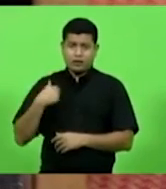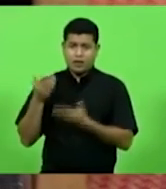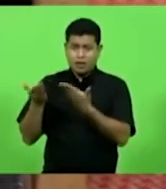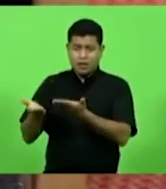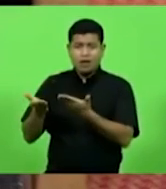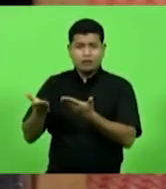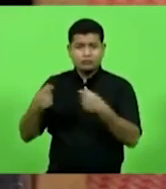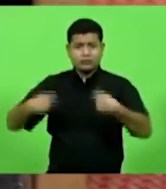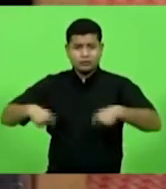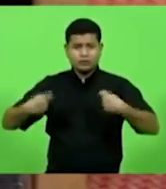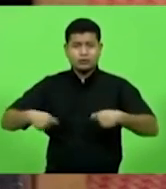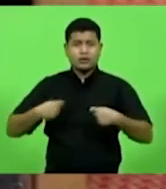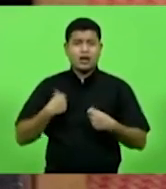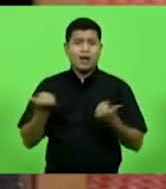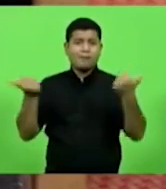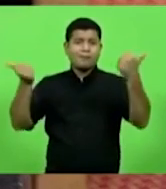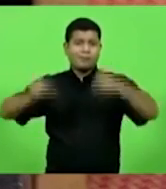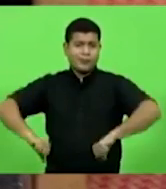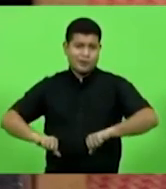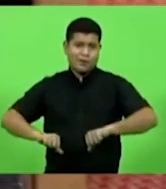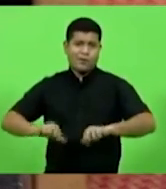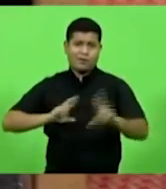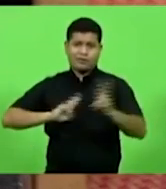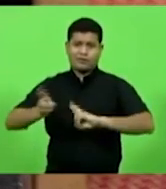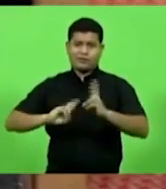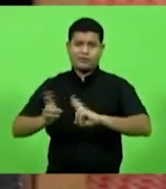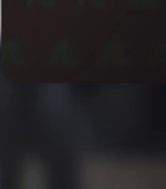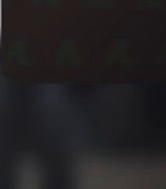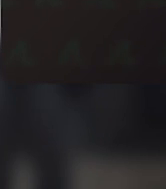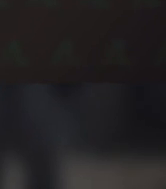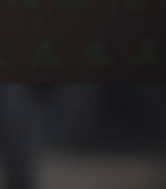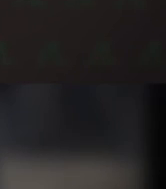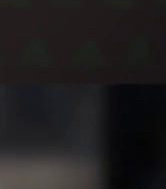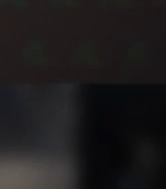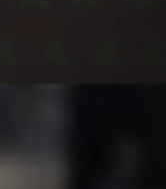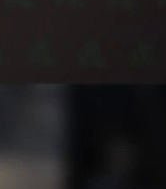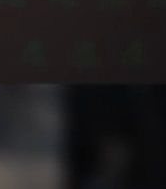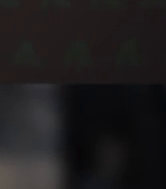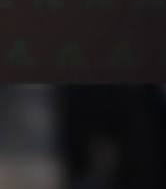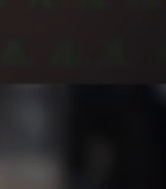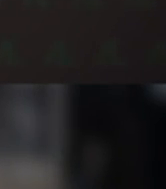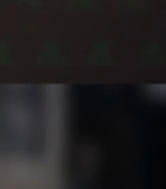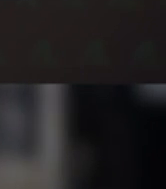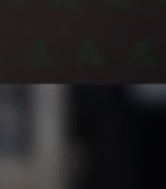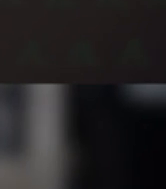Lima, a pior rodovia federal de Santa Catarina.